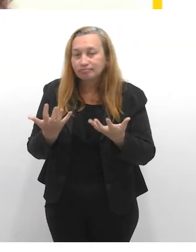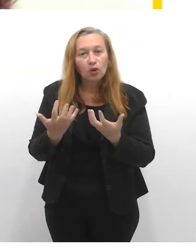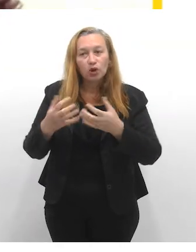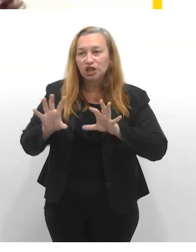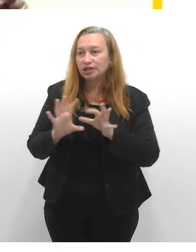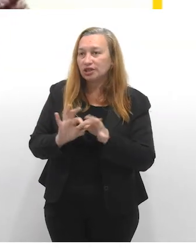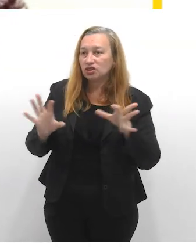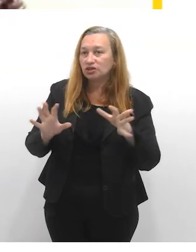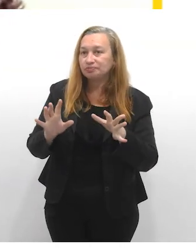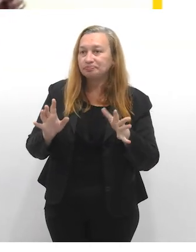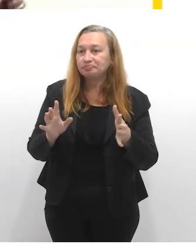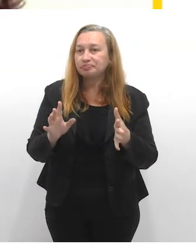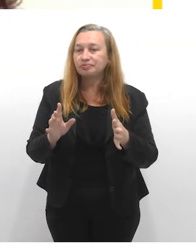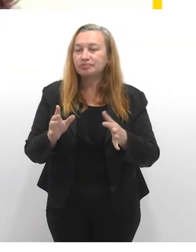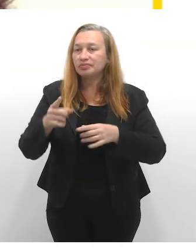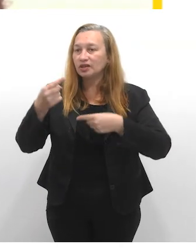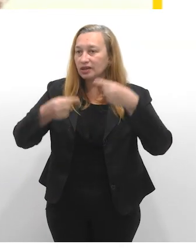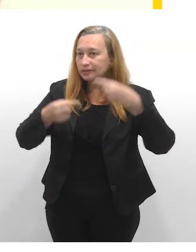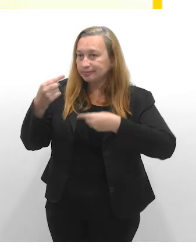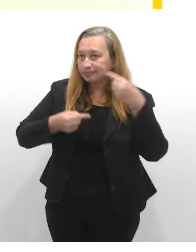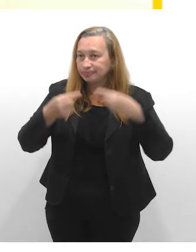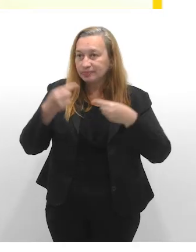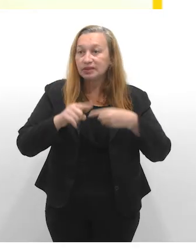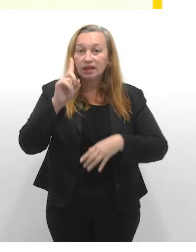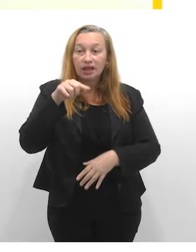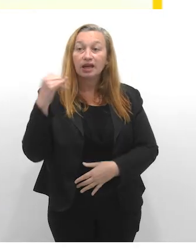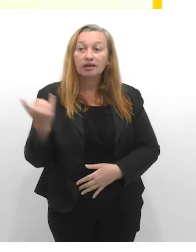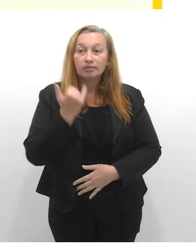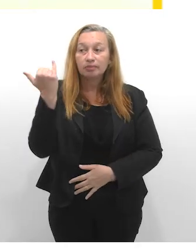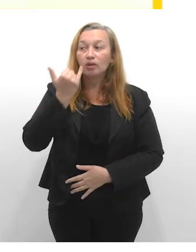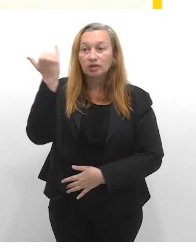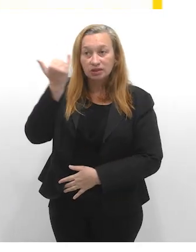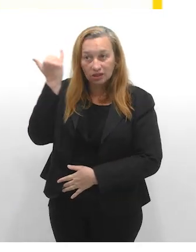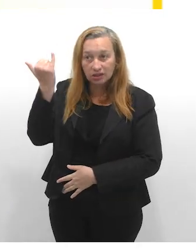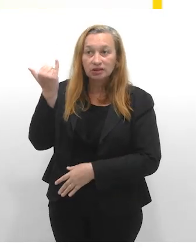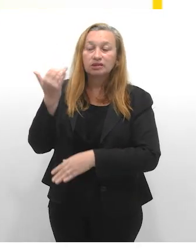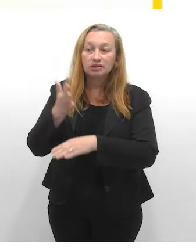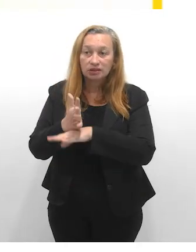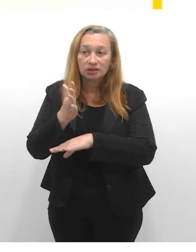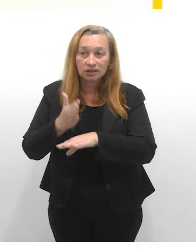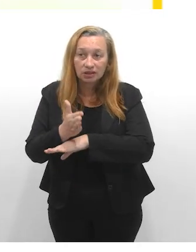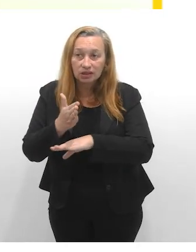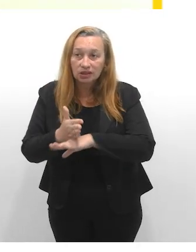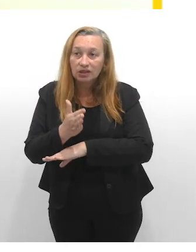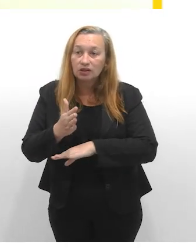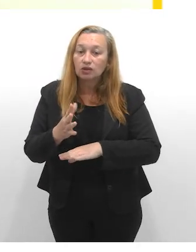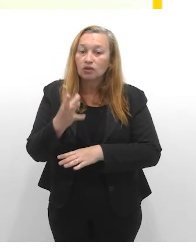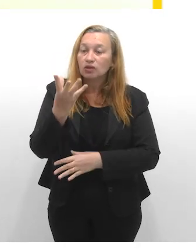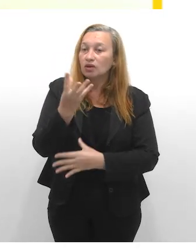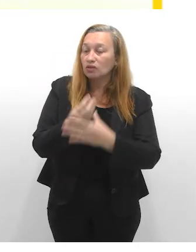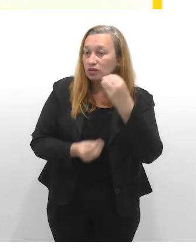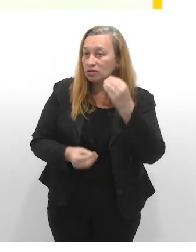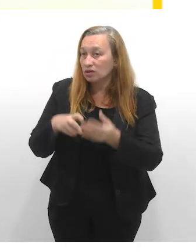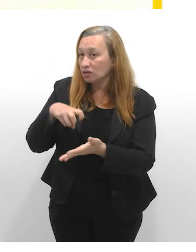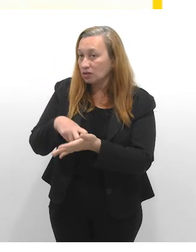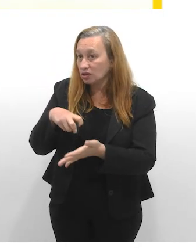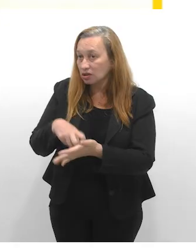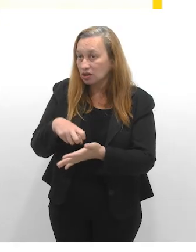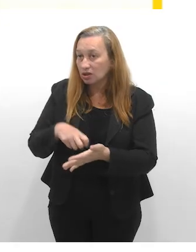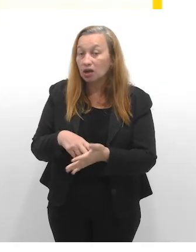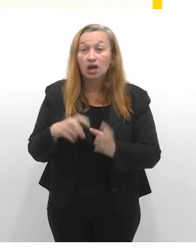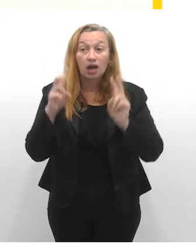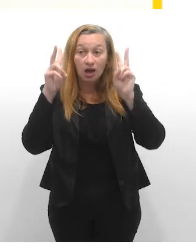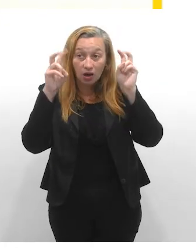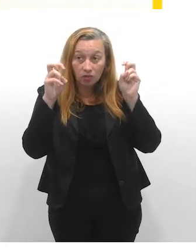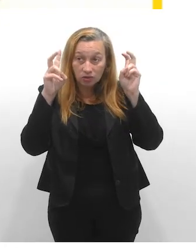queria deixar de participar desse debate que eu acho que é tão importante nessa semana, né? O desaparecimento forçado, ele é um